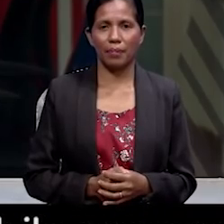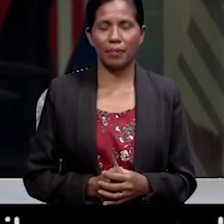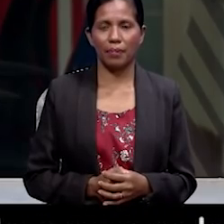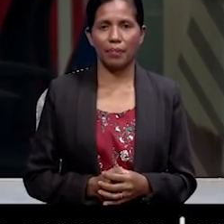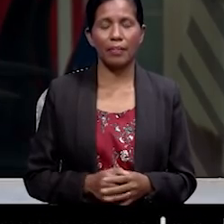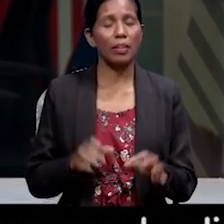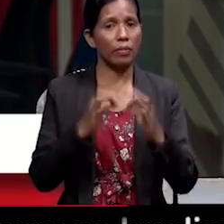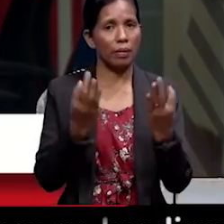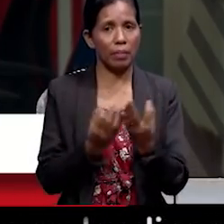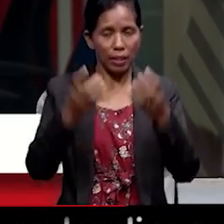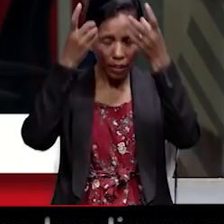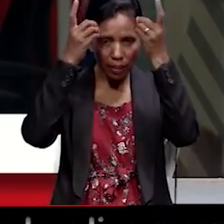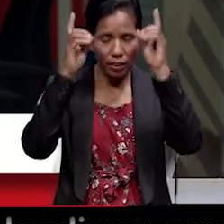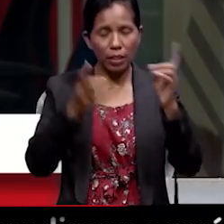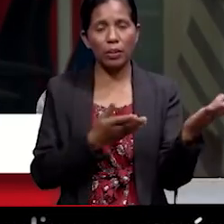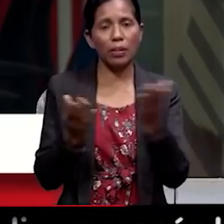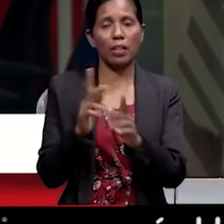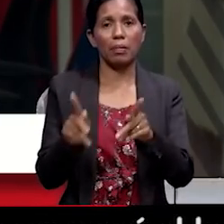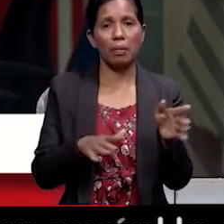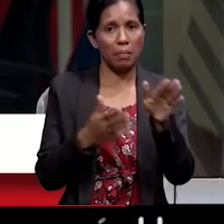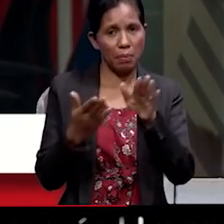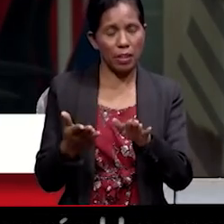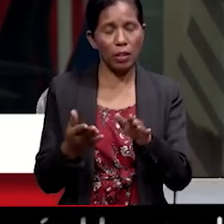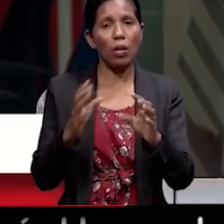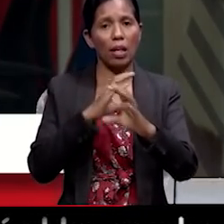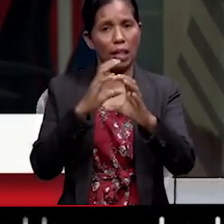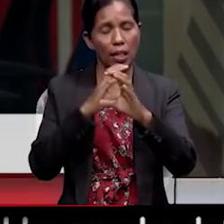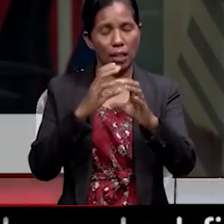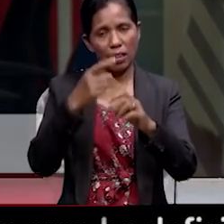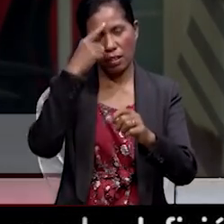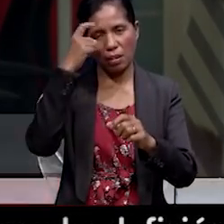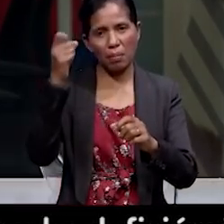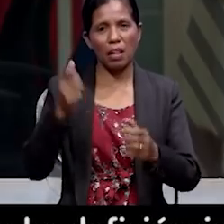Famiglia decide tula mati sing ho careta privado tamba attendimento tardi.